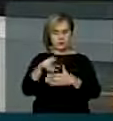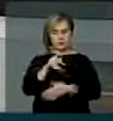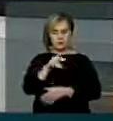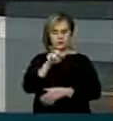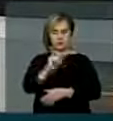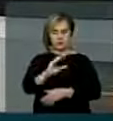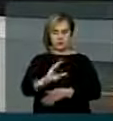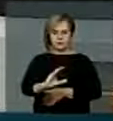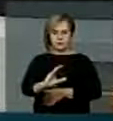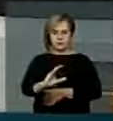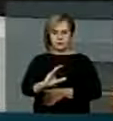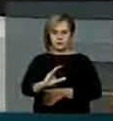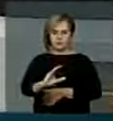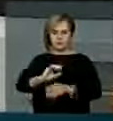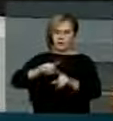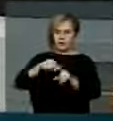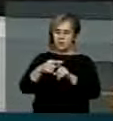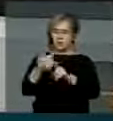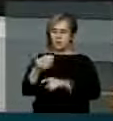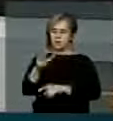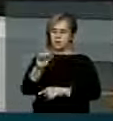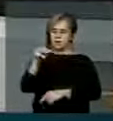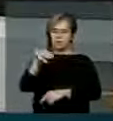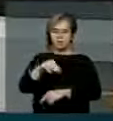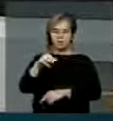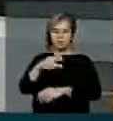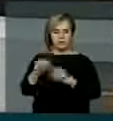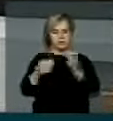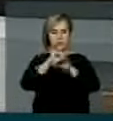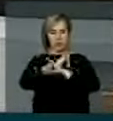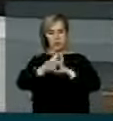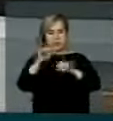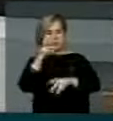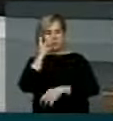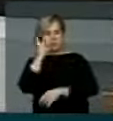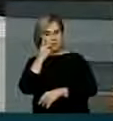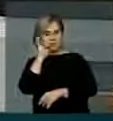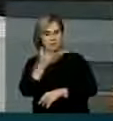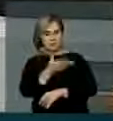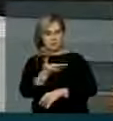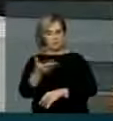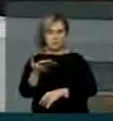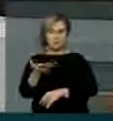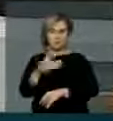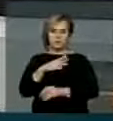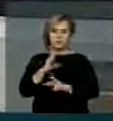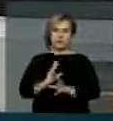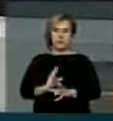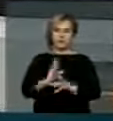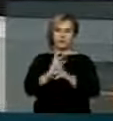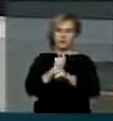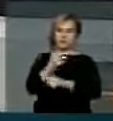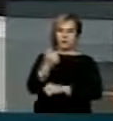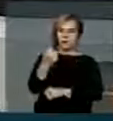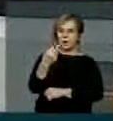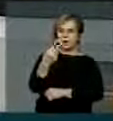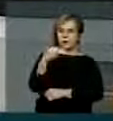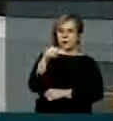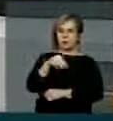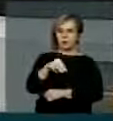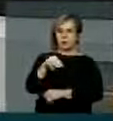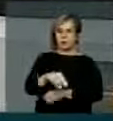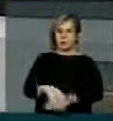PSC e 10 minutos como comunicações parlamentares se o tempo portanto 13 minutos